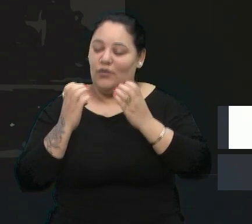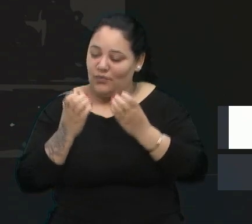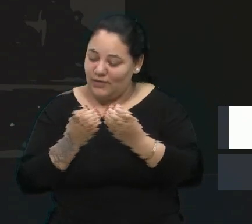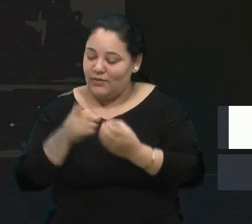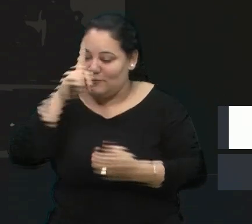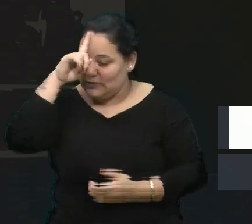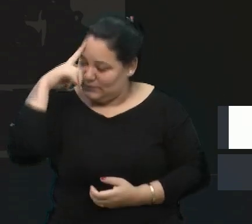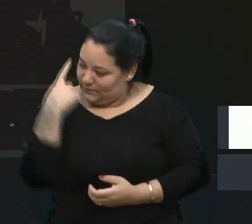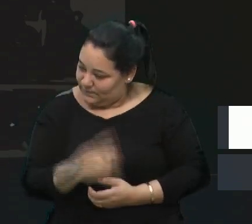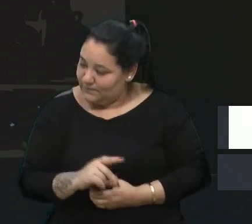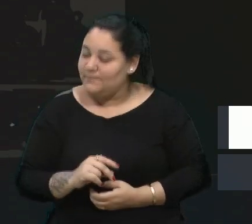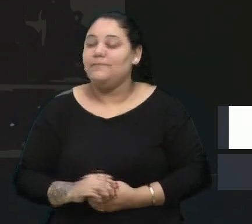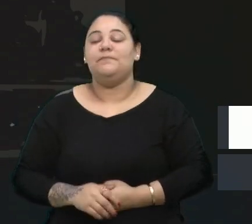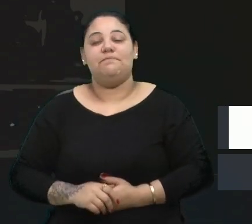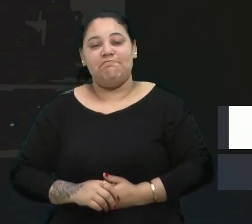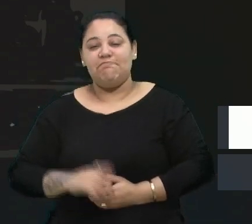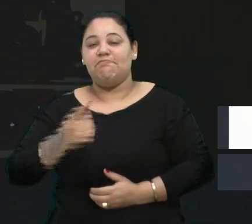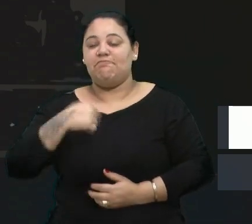não conseguimos